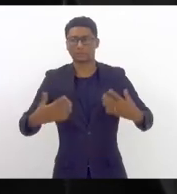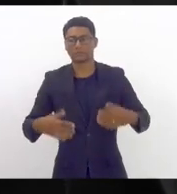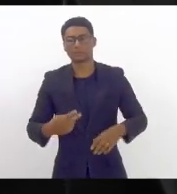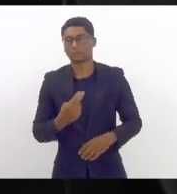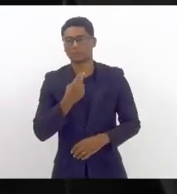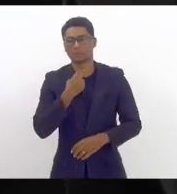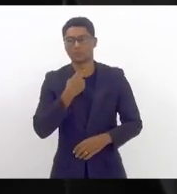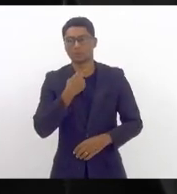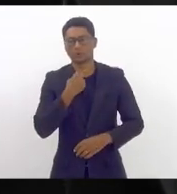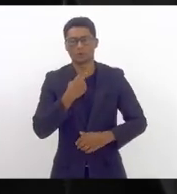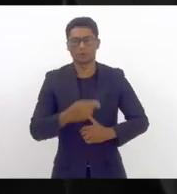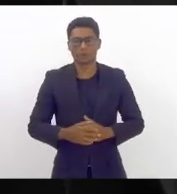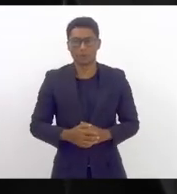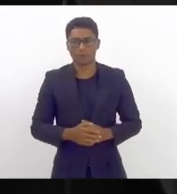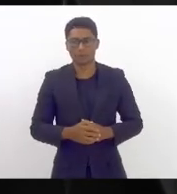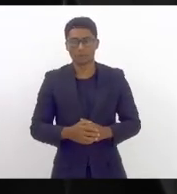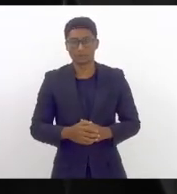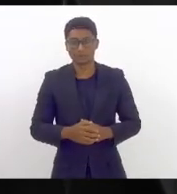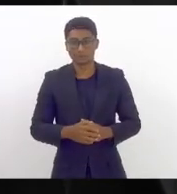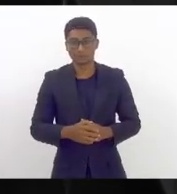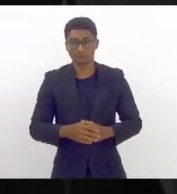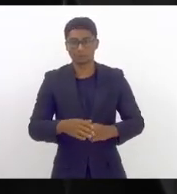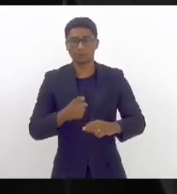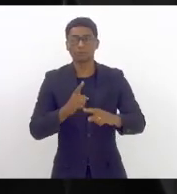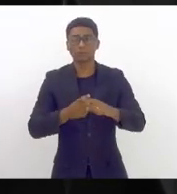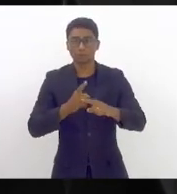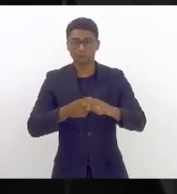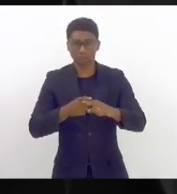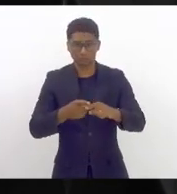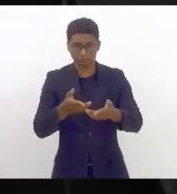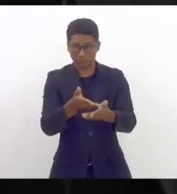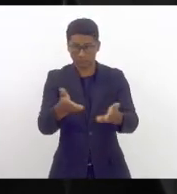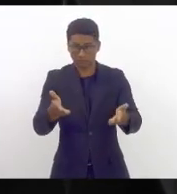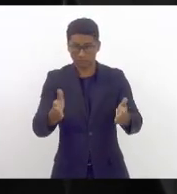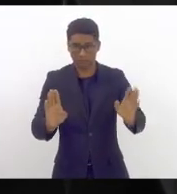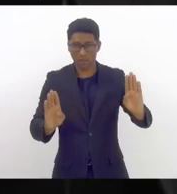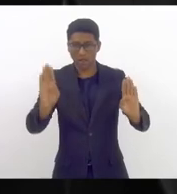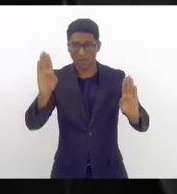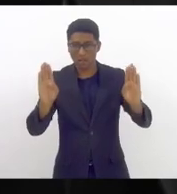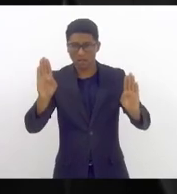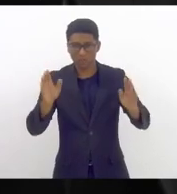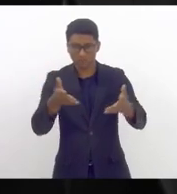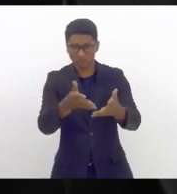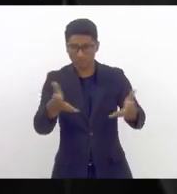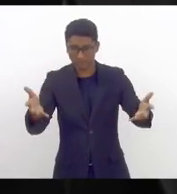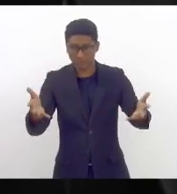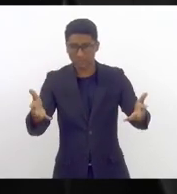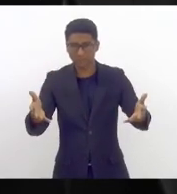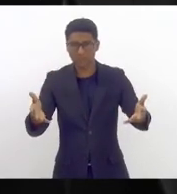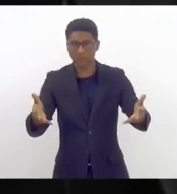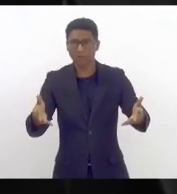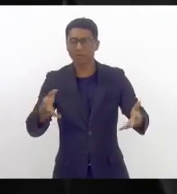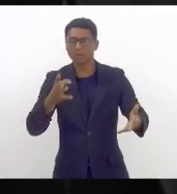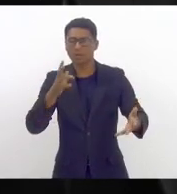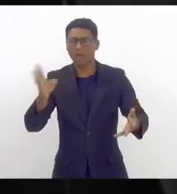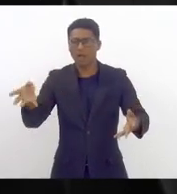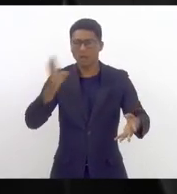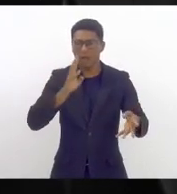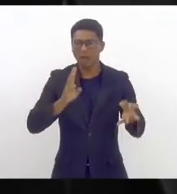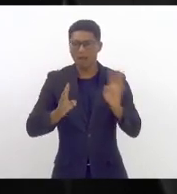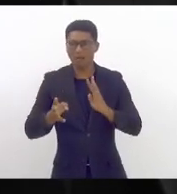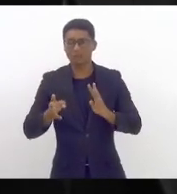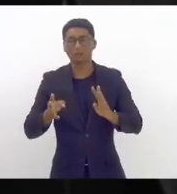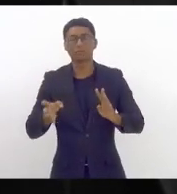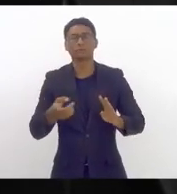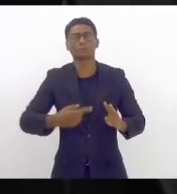diante dos tiranetes que estão se levantando Neste País nós não podemos nos